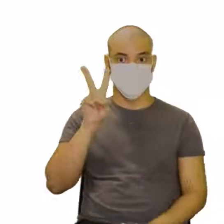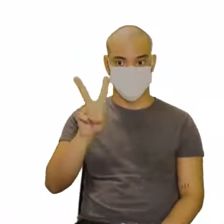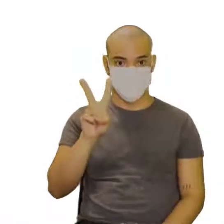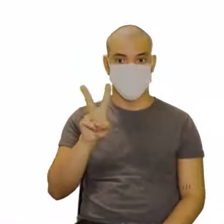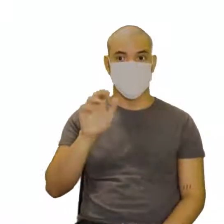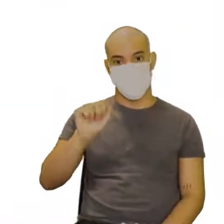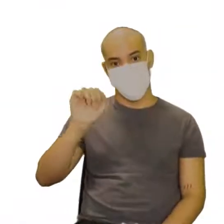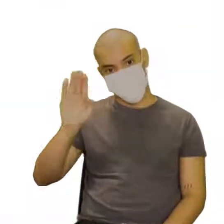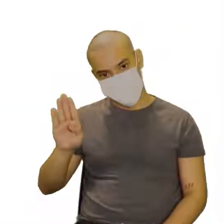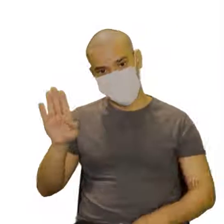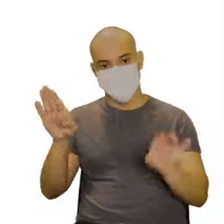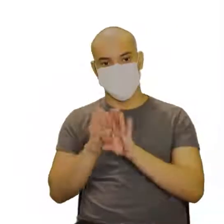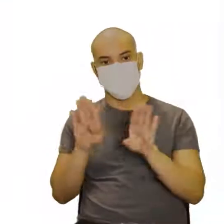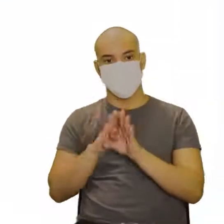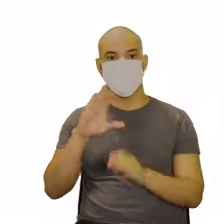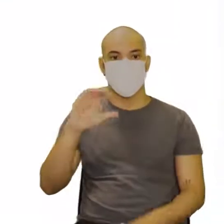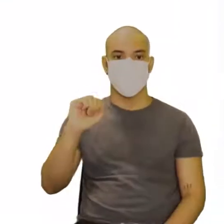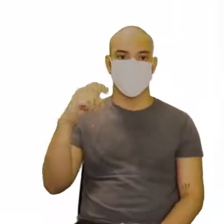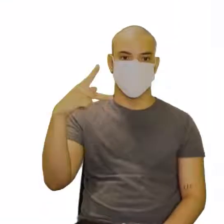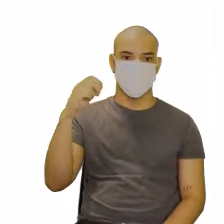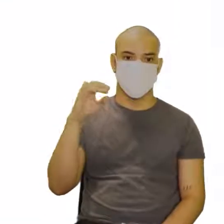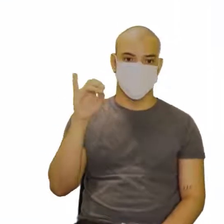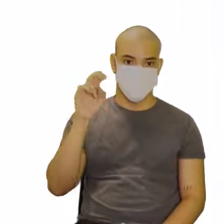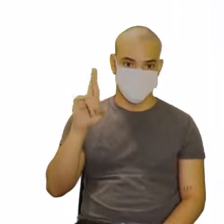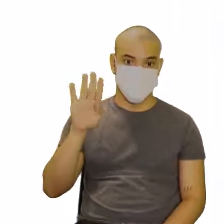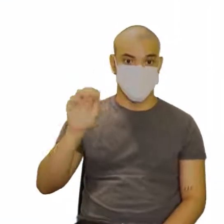A e B. O capacitor A,